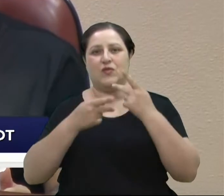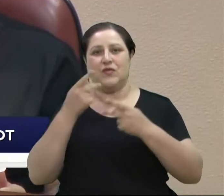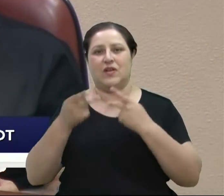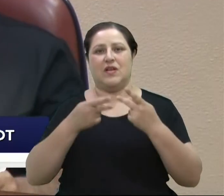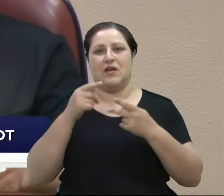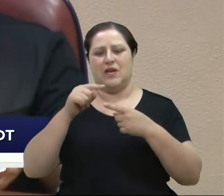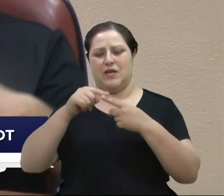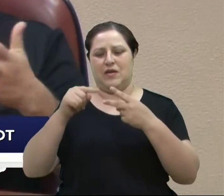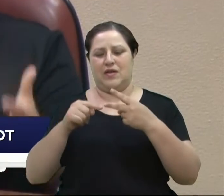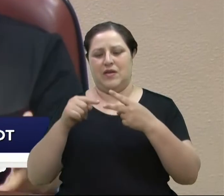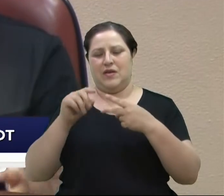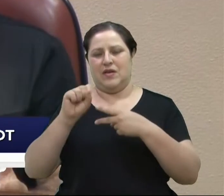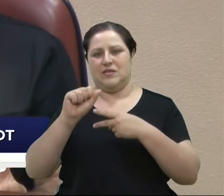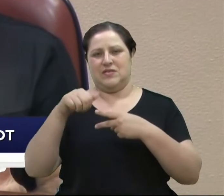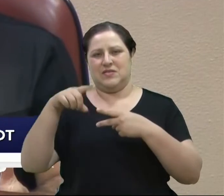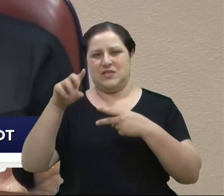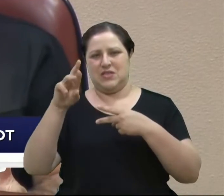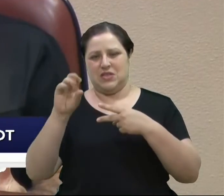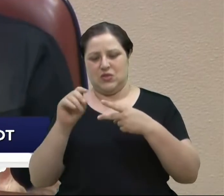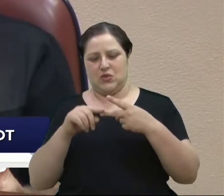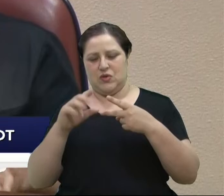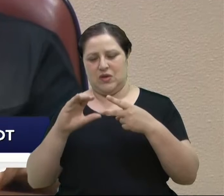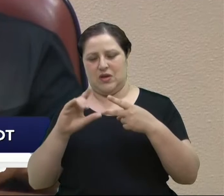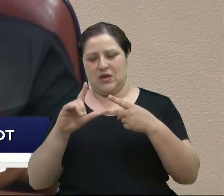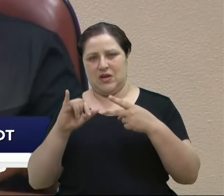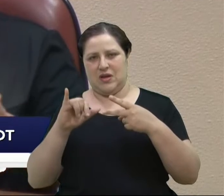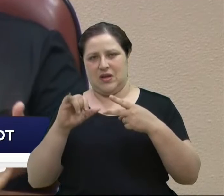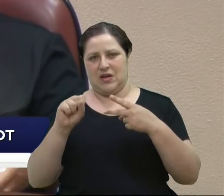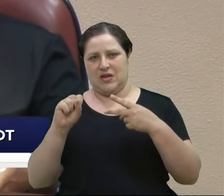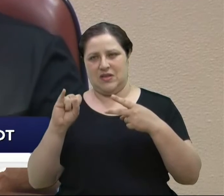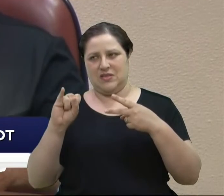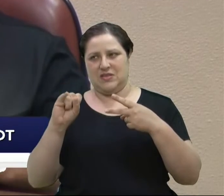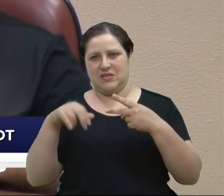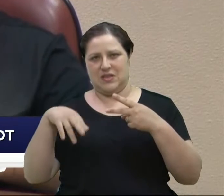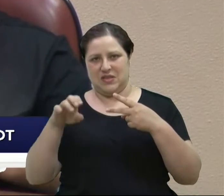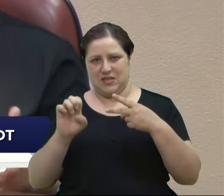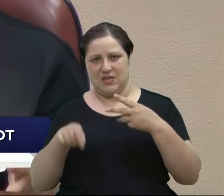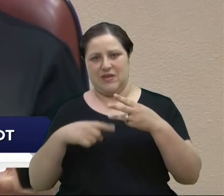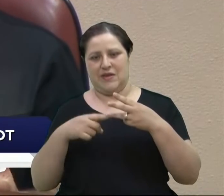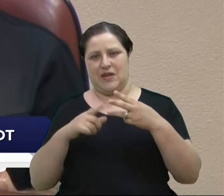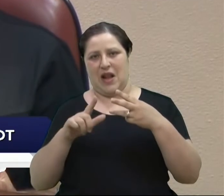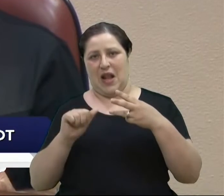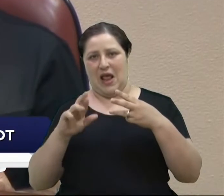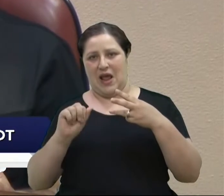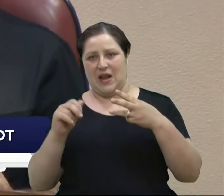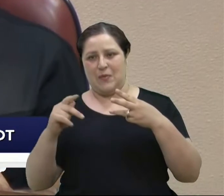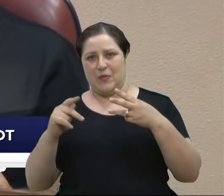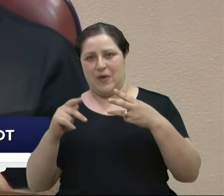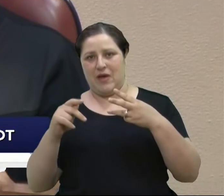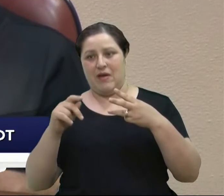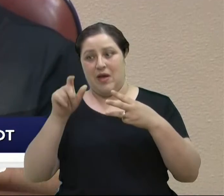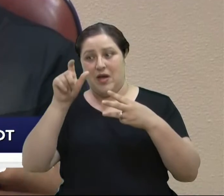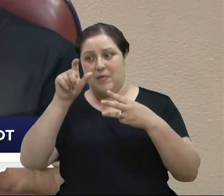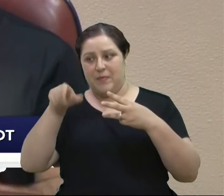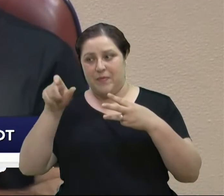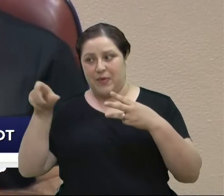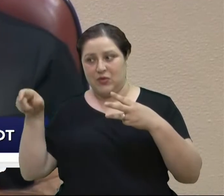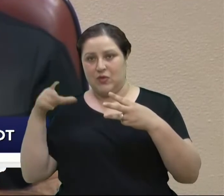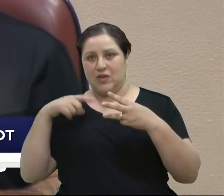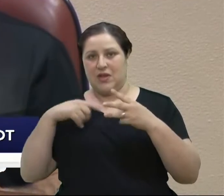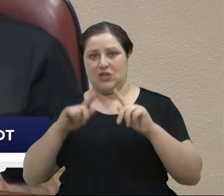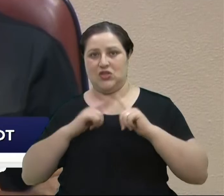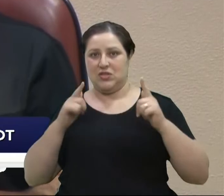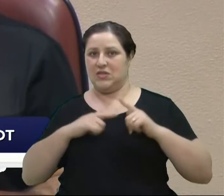com a Cleciane ou com a própria Lara do Pompeia, mas são gestores que têm uma infinidade de coisas para se preocupar, né, com milhares